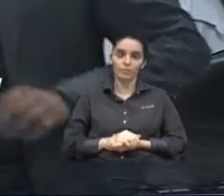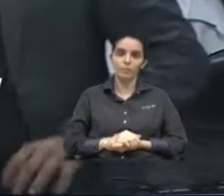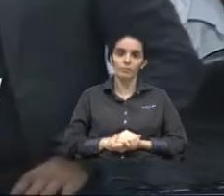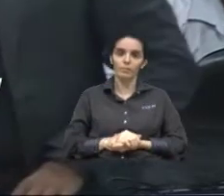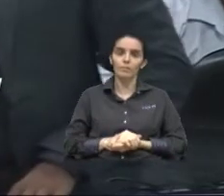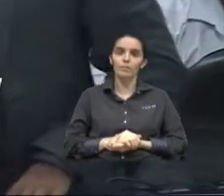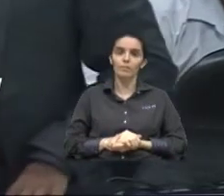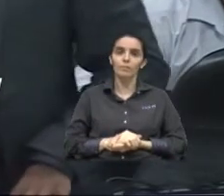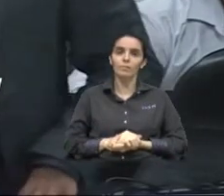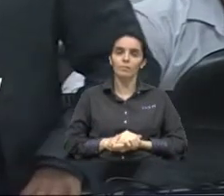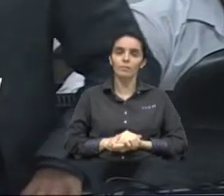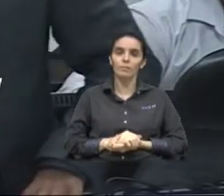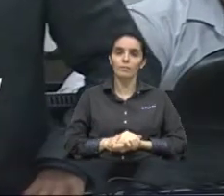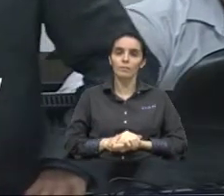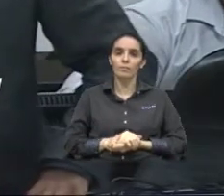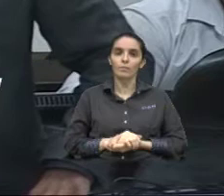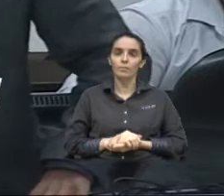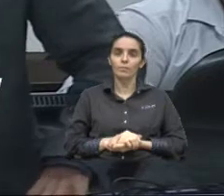E